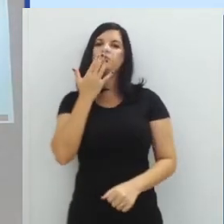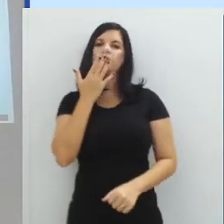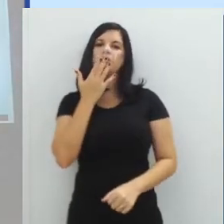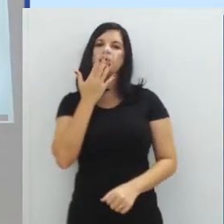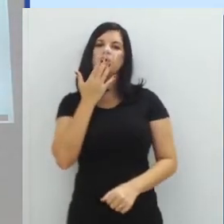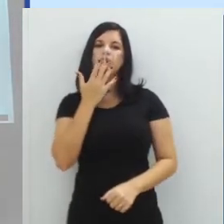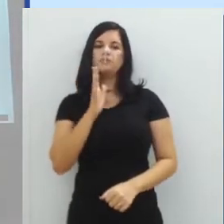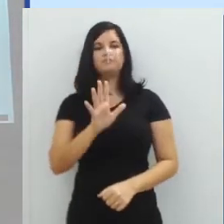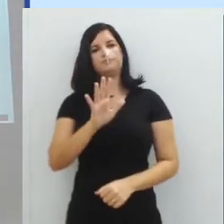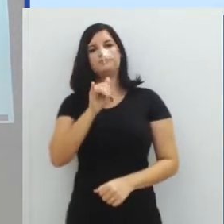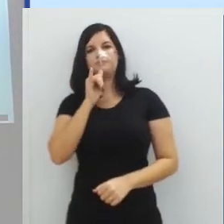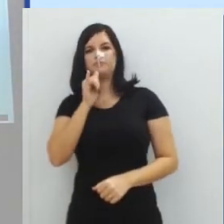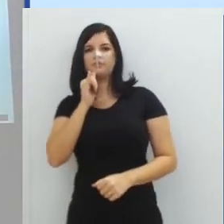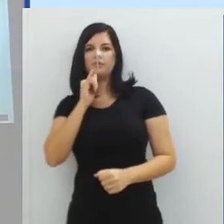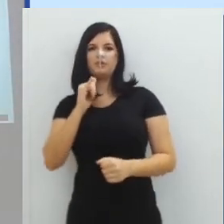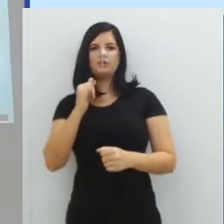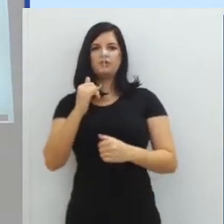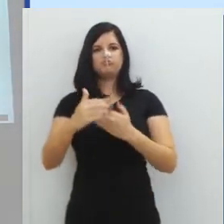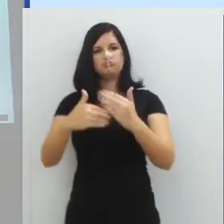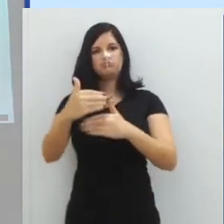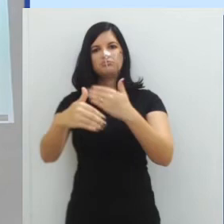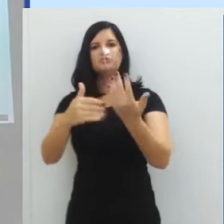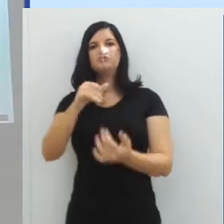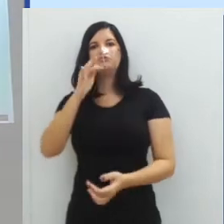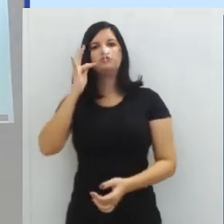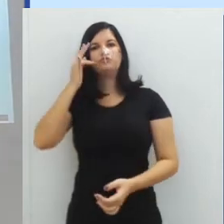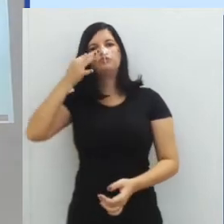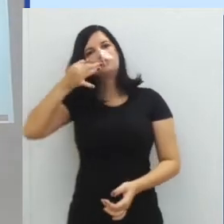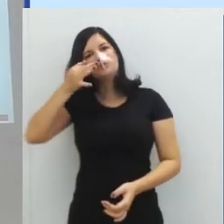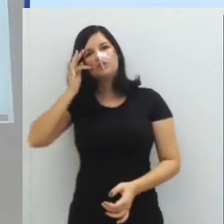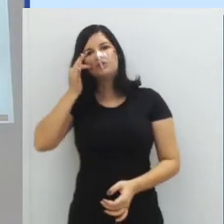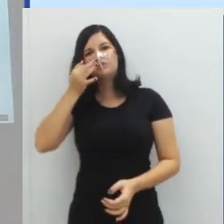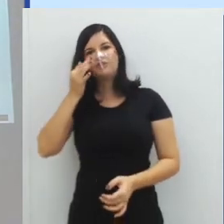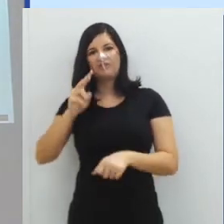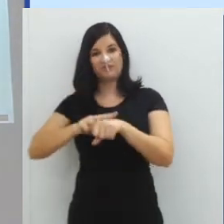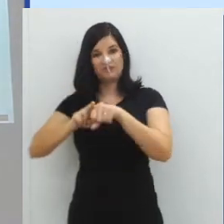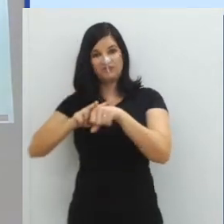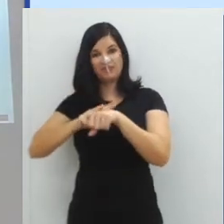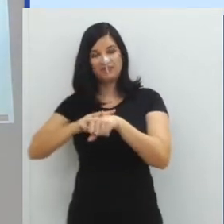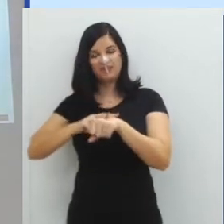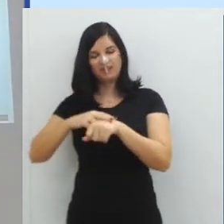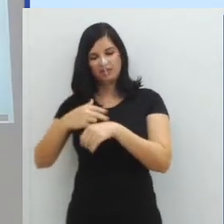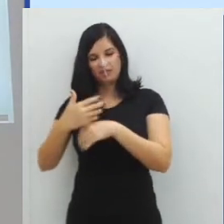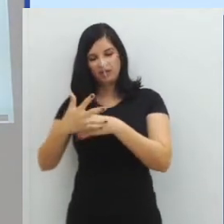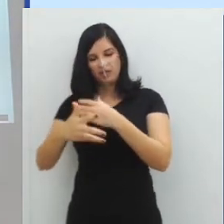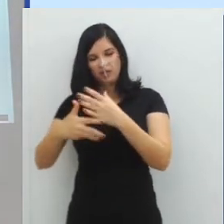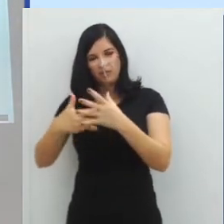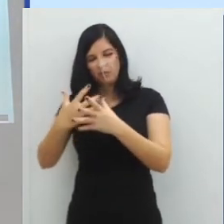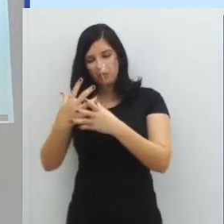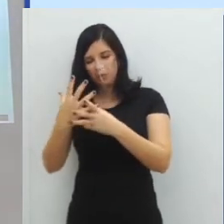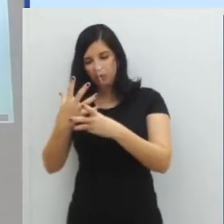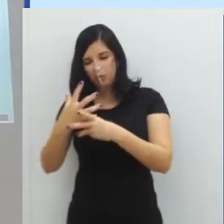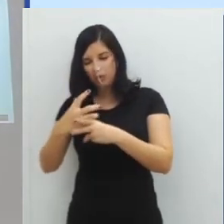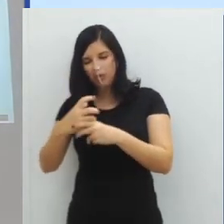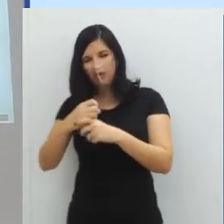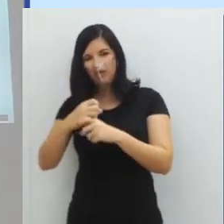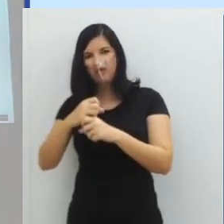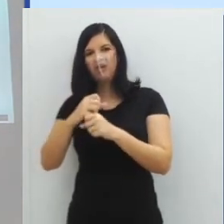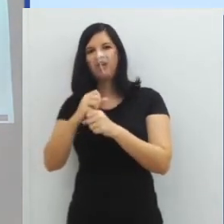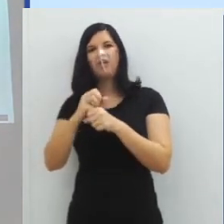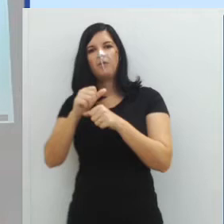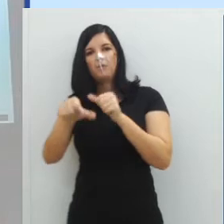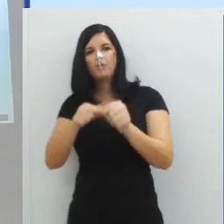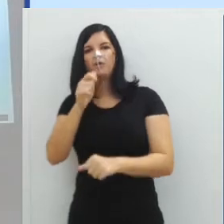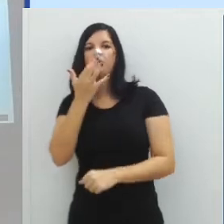tem um processo, um amadurecimento da fruta, a fruta ela está verdinha e ela vai amadurecendo, vai mudando sua